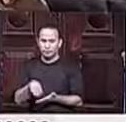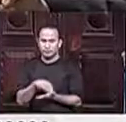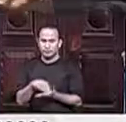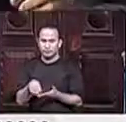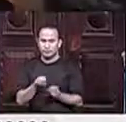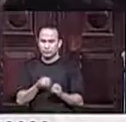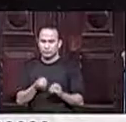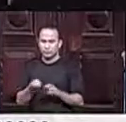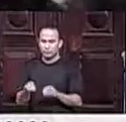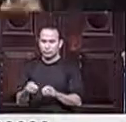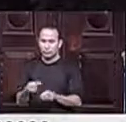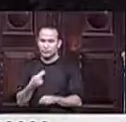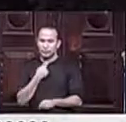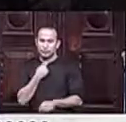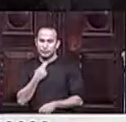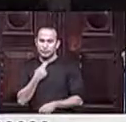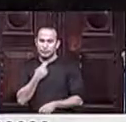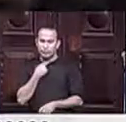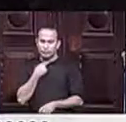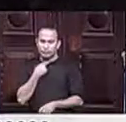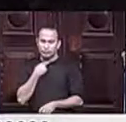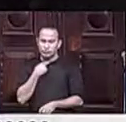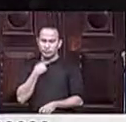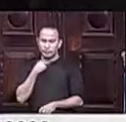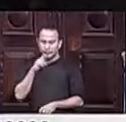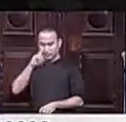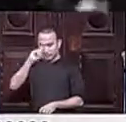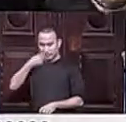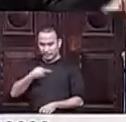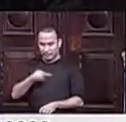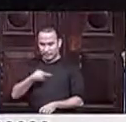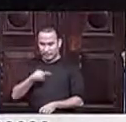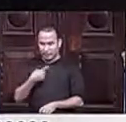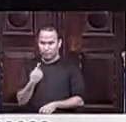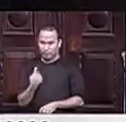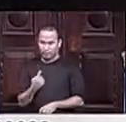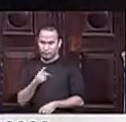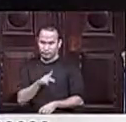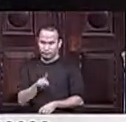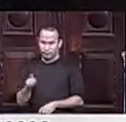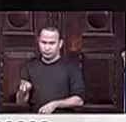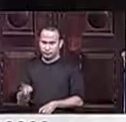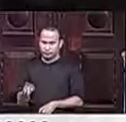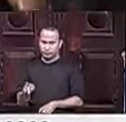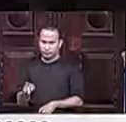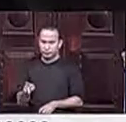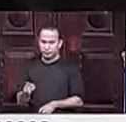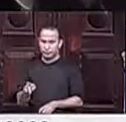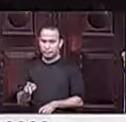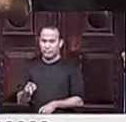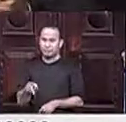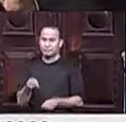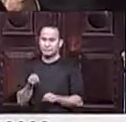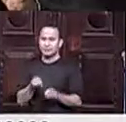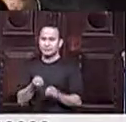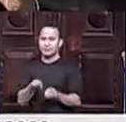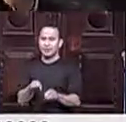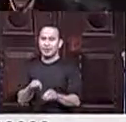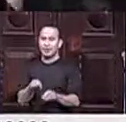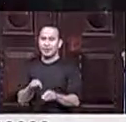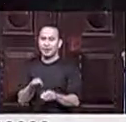não pode ir a um professor ministrará aulas